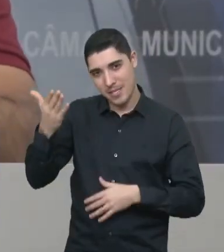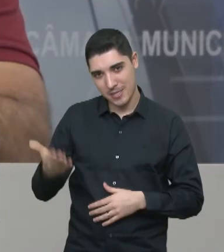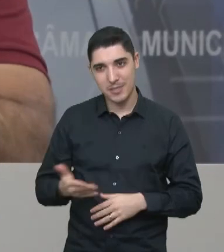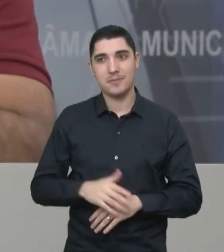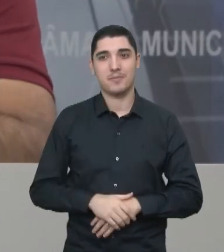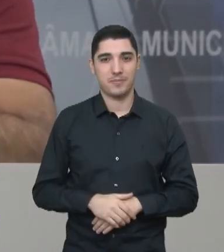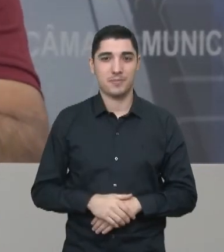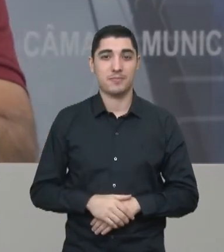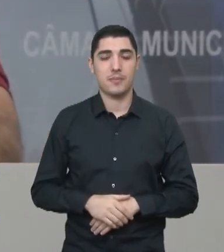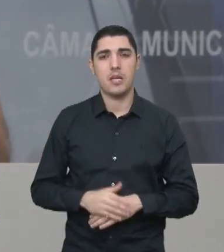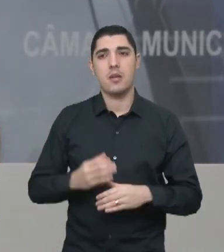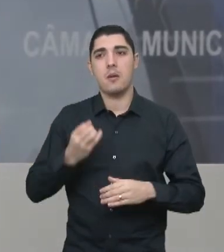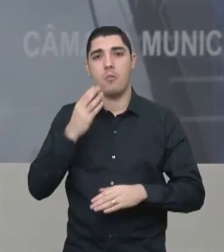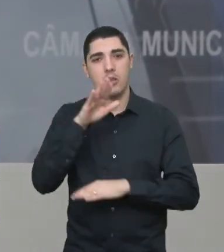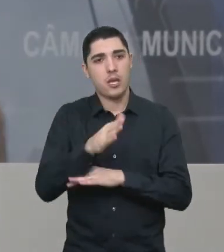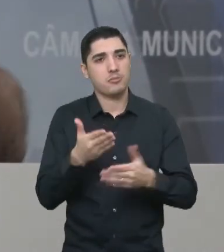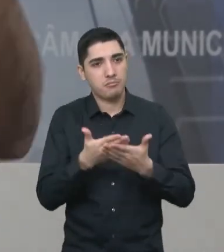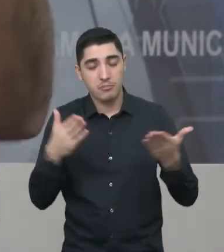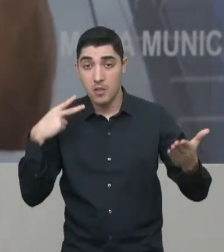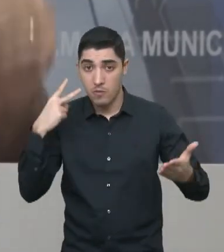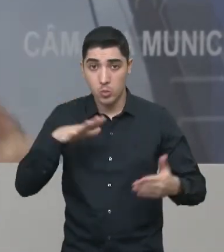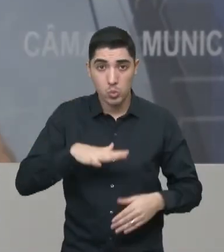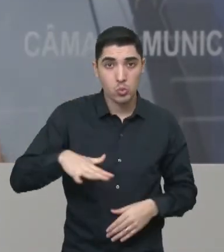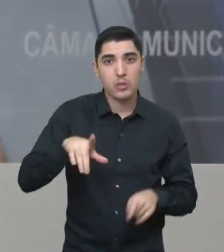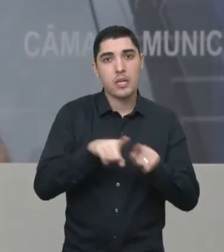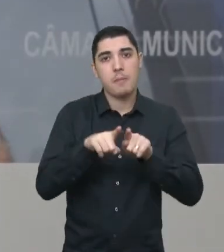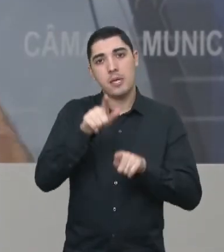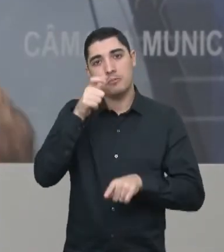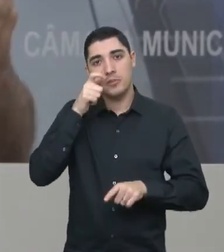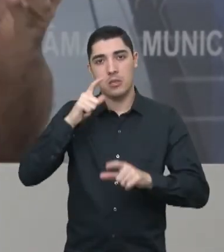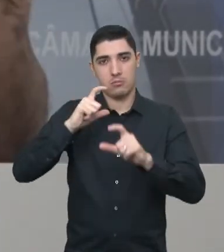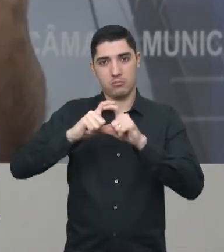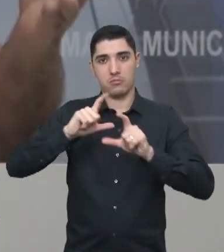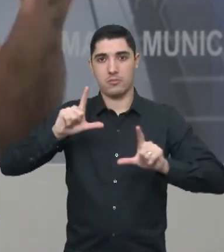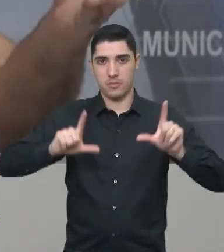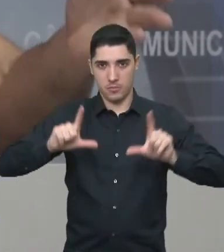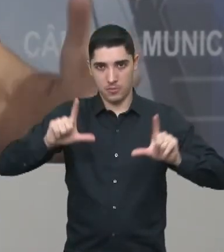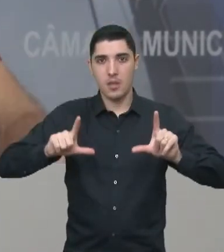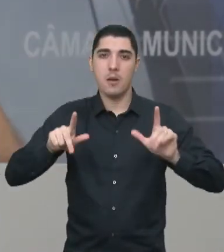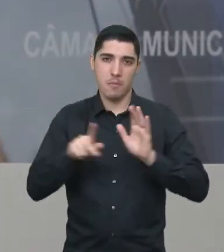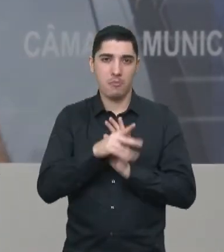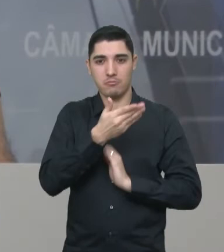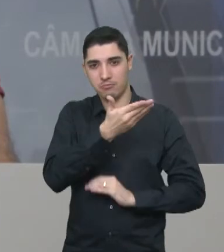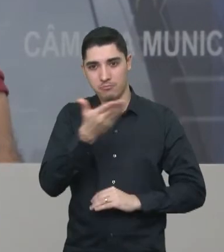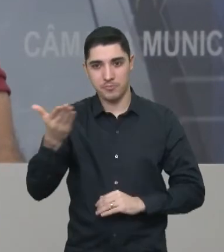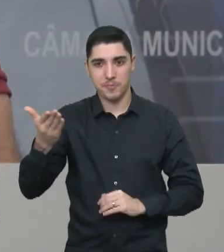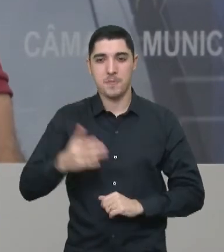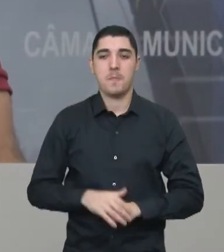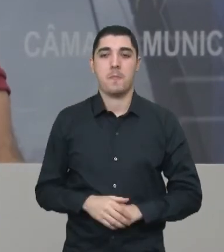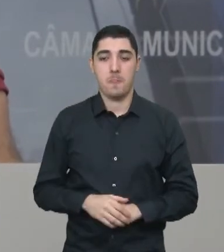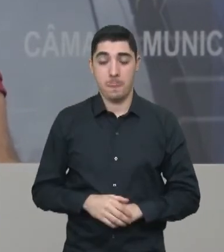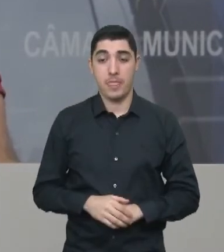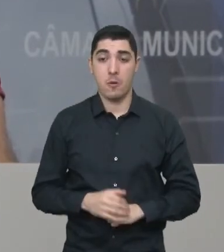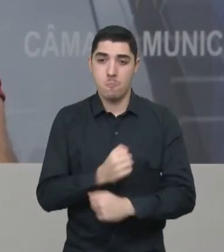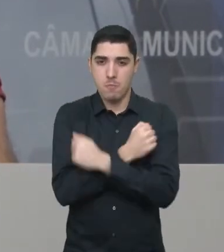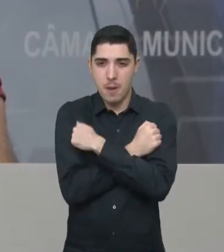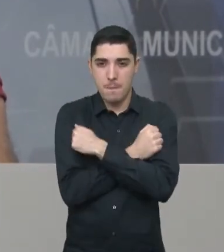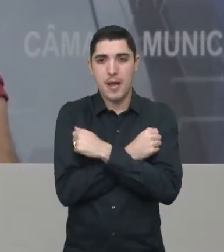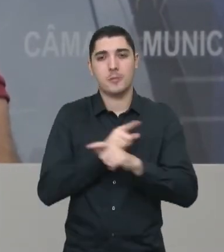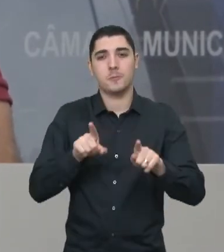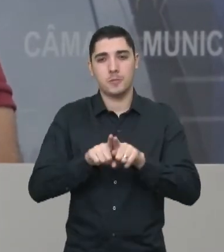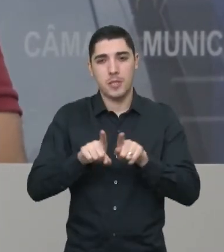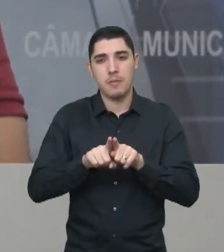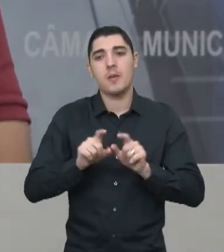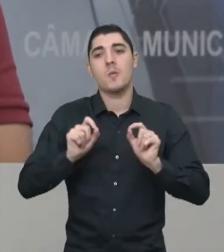Boa tarde a meus vereadores, vereadoras, público nos assiste através da Câmara, através da TV Câmara. Quero mandar um abraço aqui